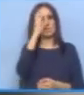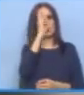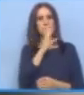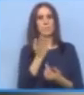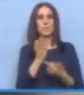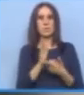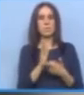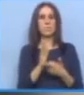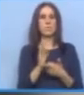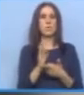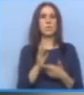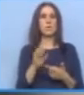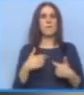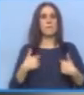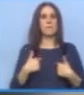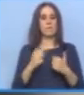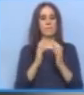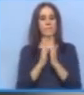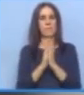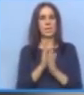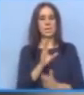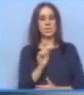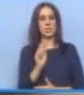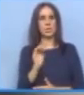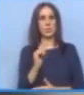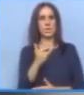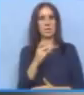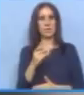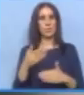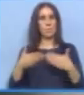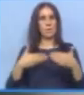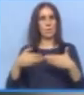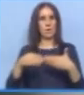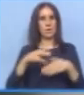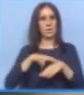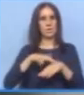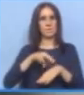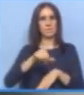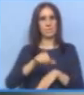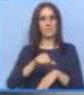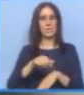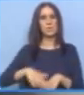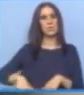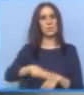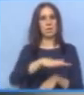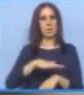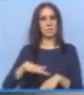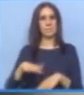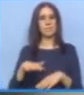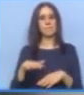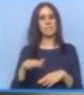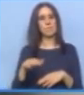por exemplo, ao contexto das missões jesuíticas do Paraguai, não é? Aquele estilo. Toda essa zona que foi